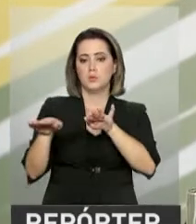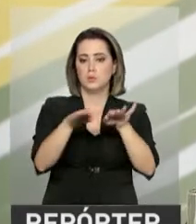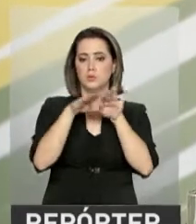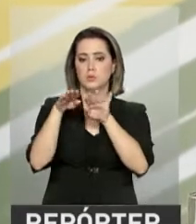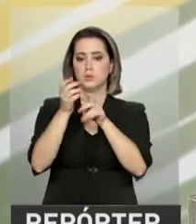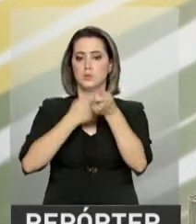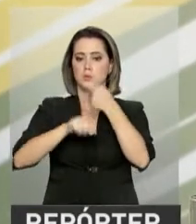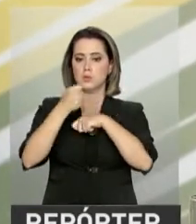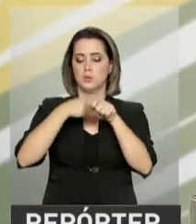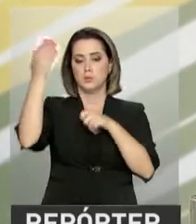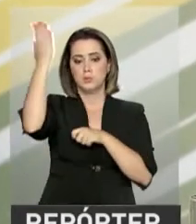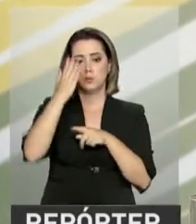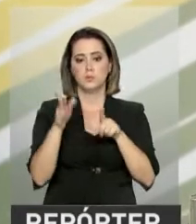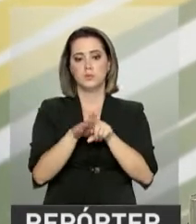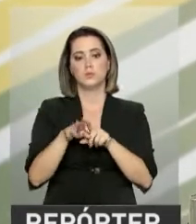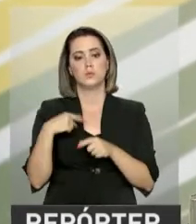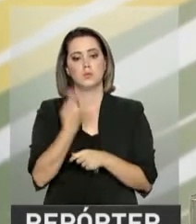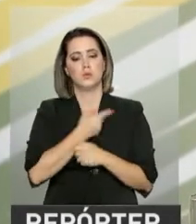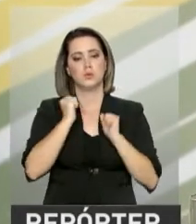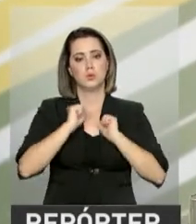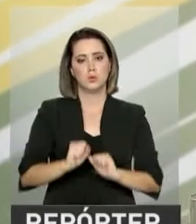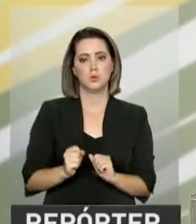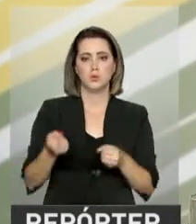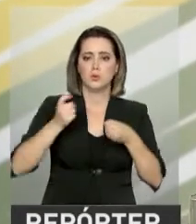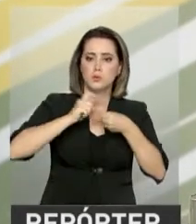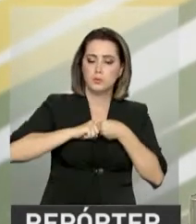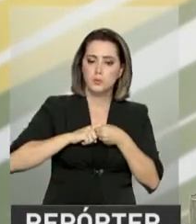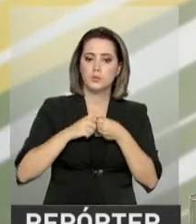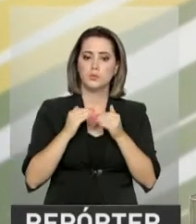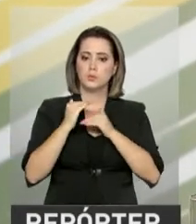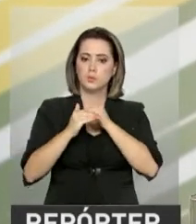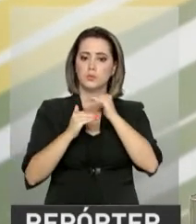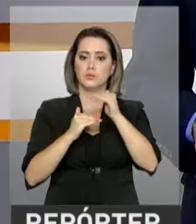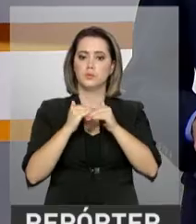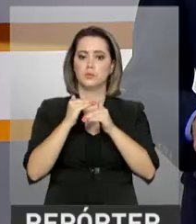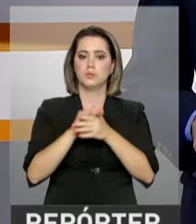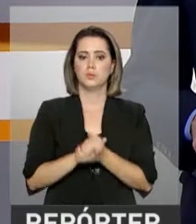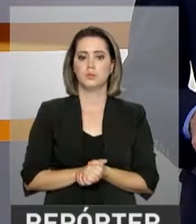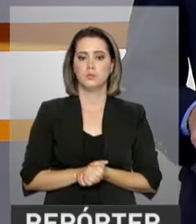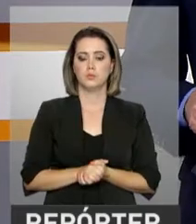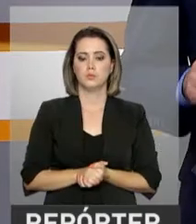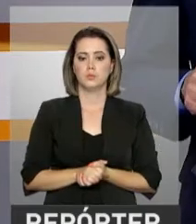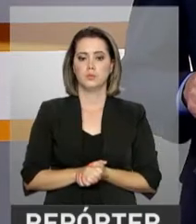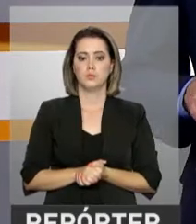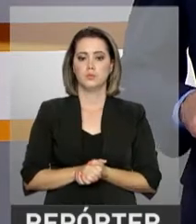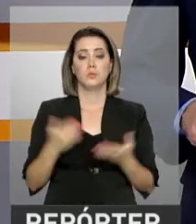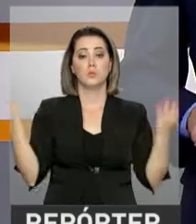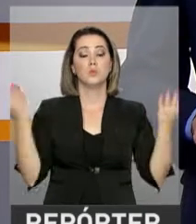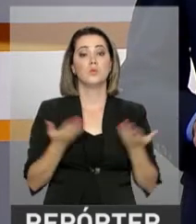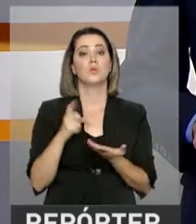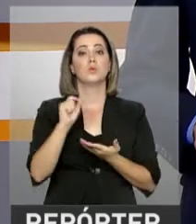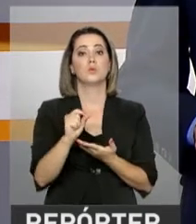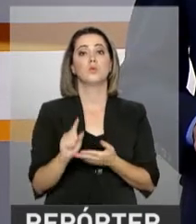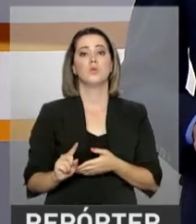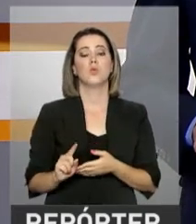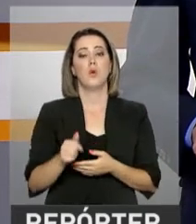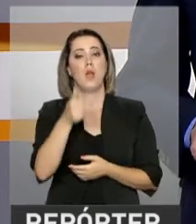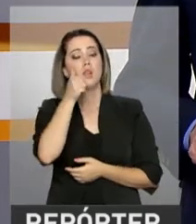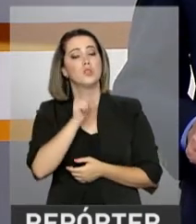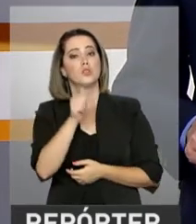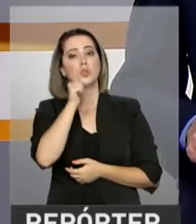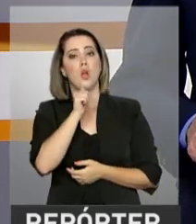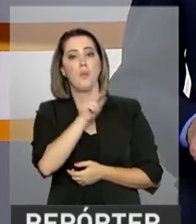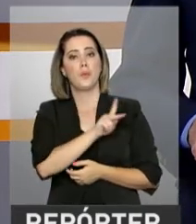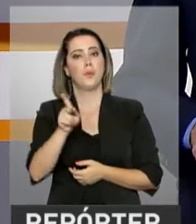brasileira para que a gente possa retomar o crescimento e hoje a primeira dama marcela